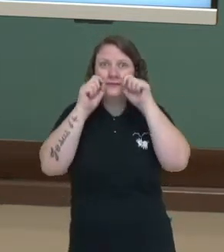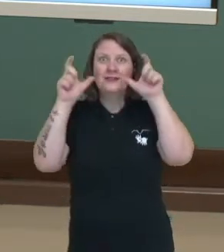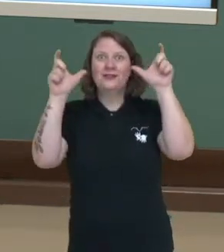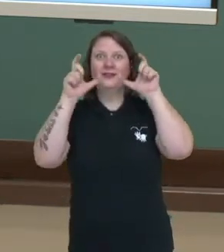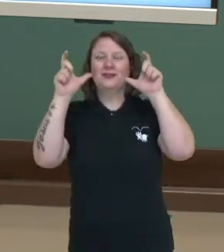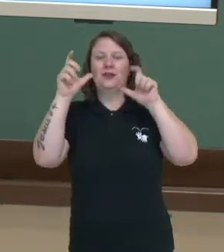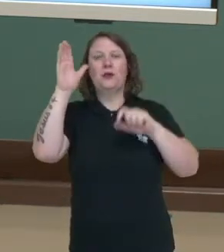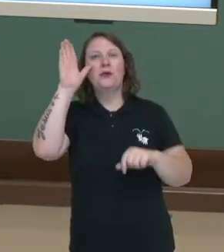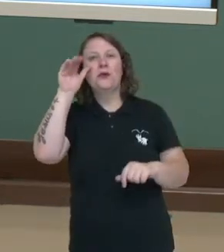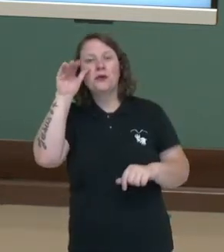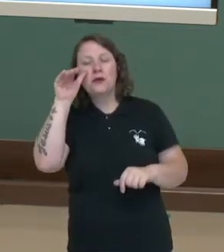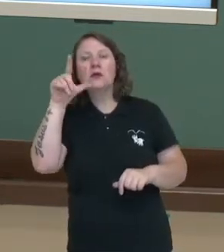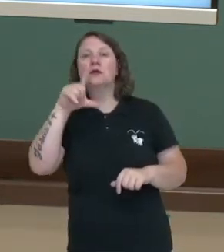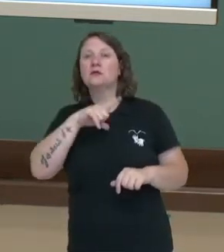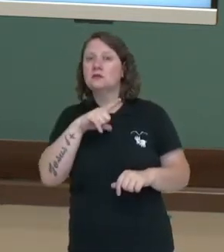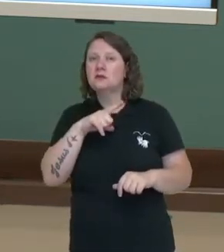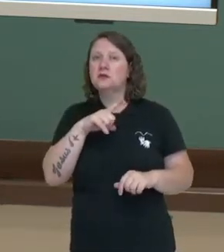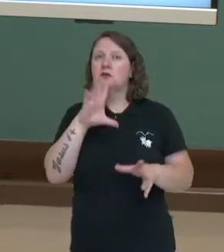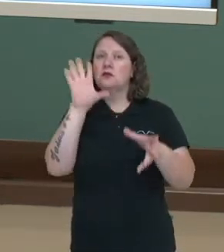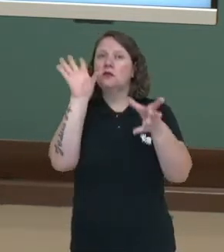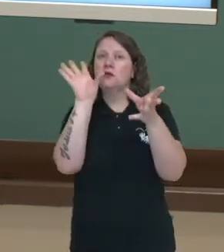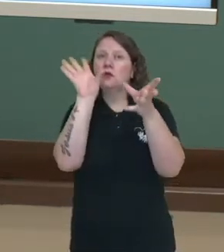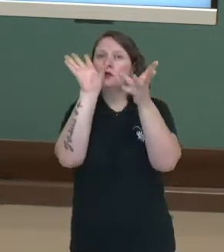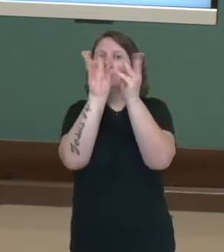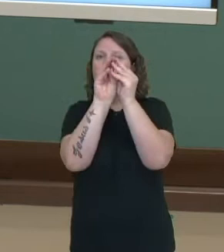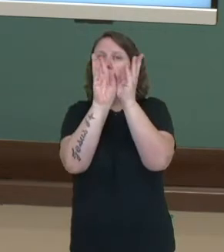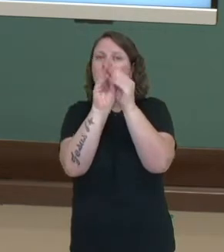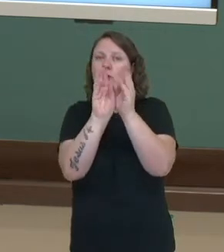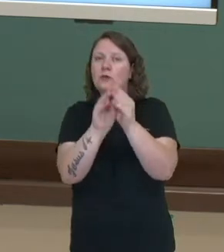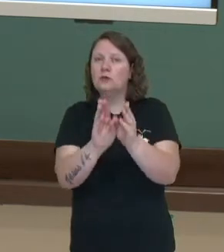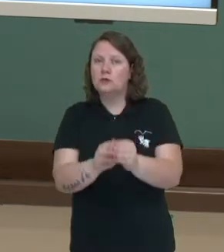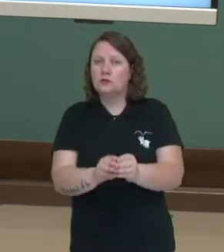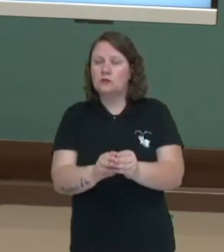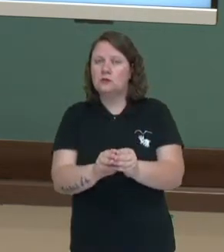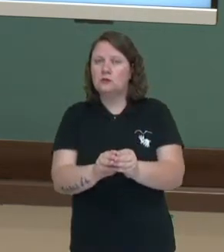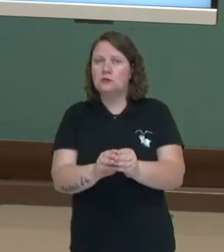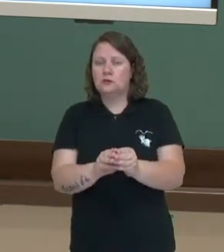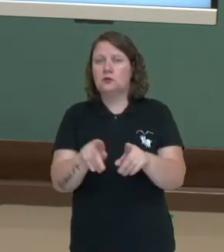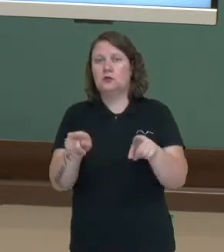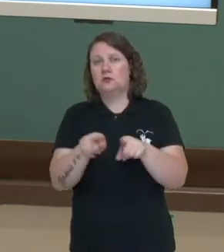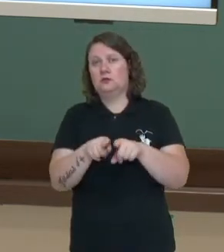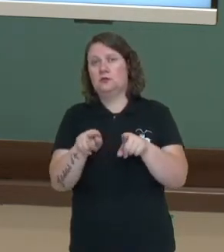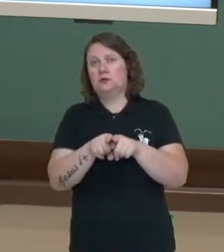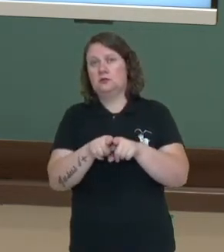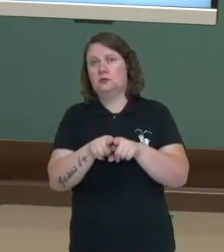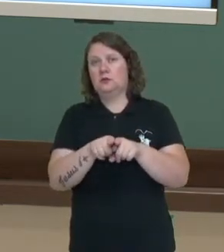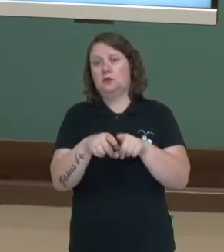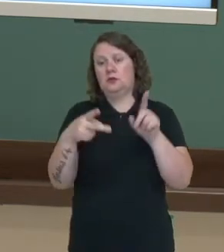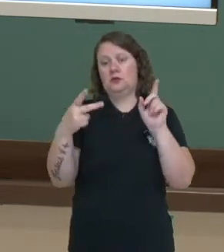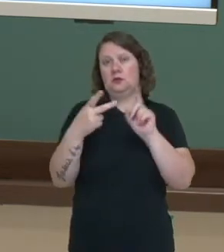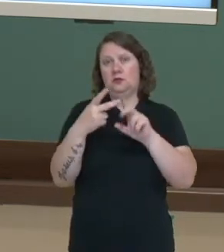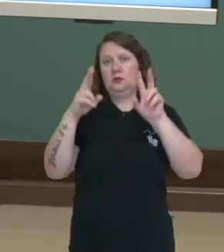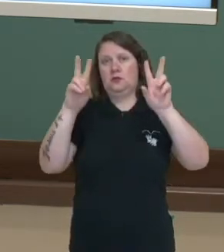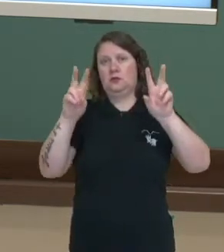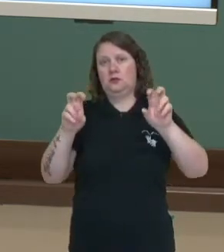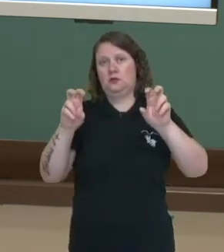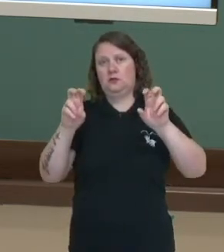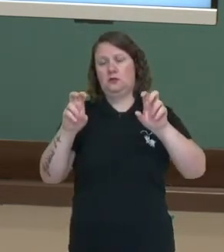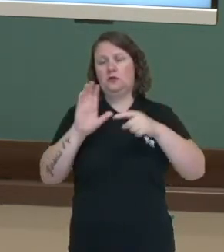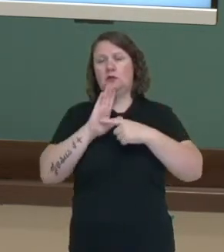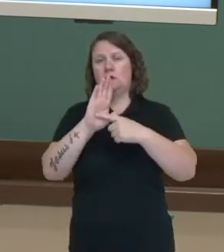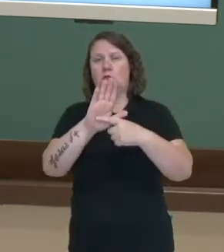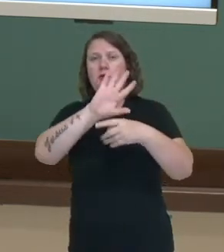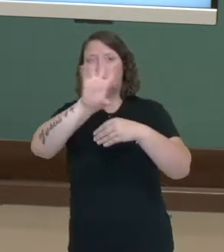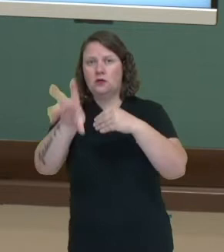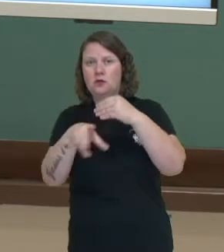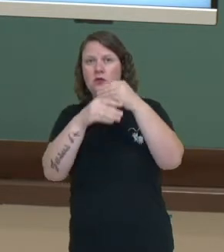um resumo do que irá ser tratado. A linha fina, ou chamado também de subtítulo, mostra uma complementação